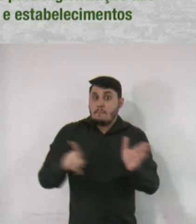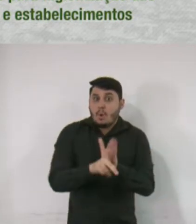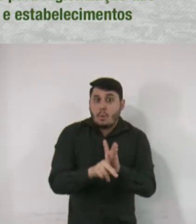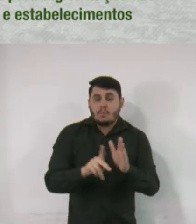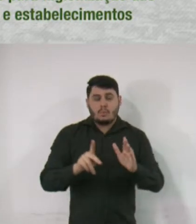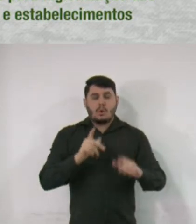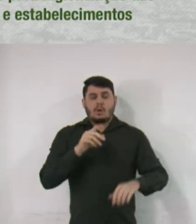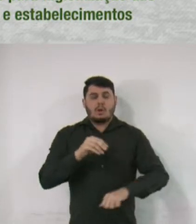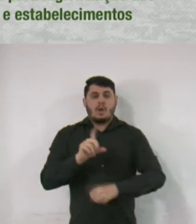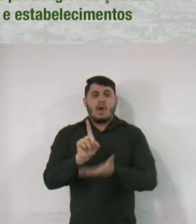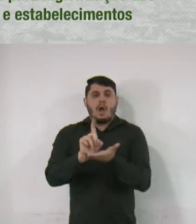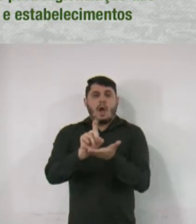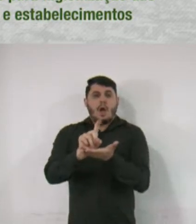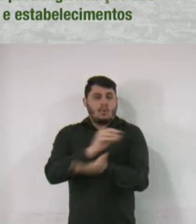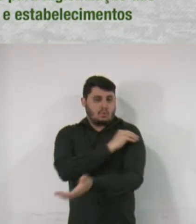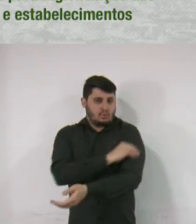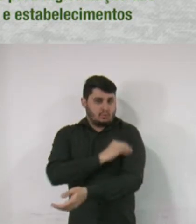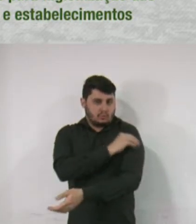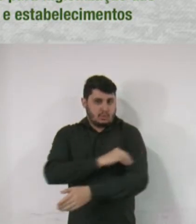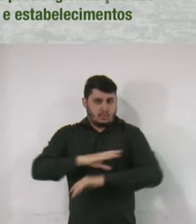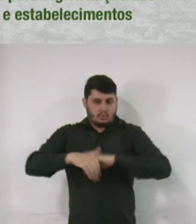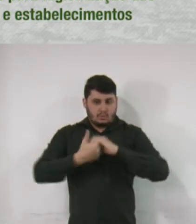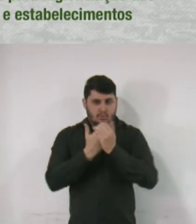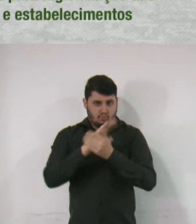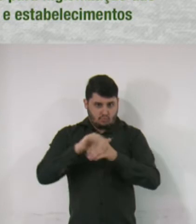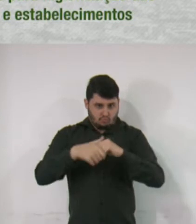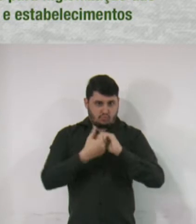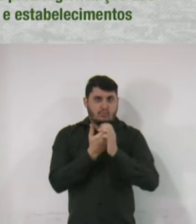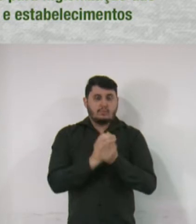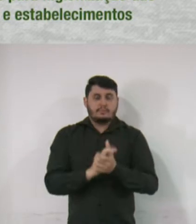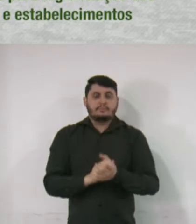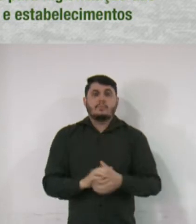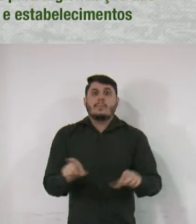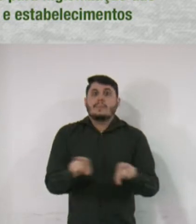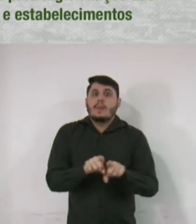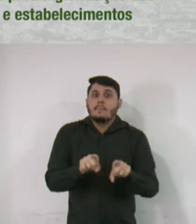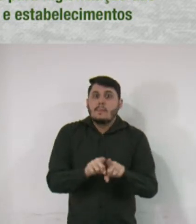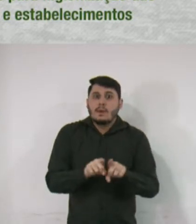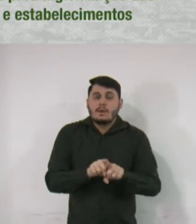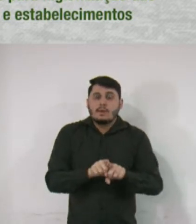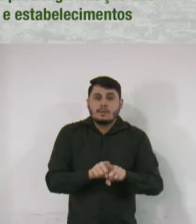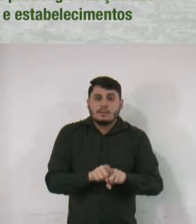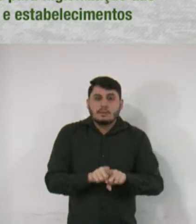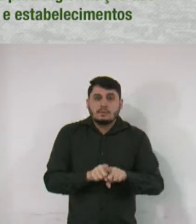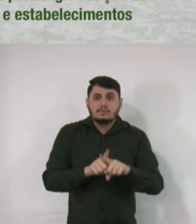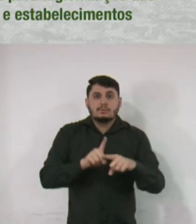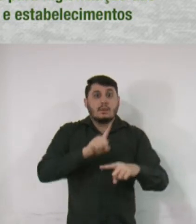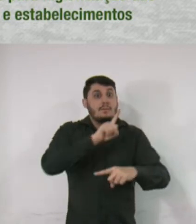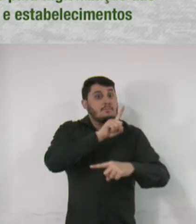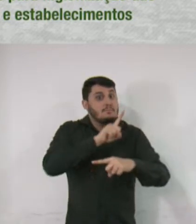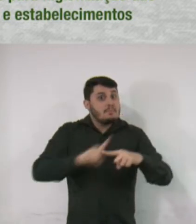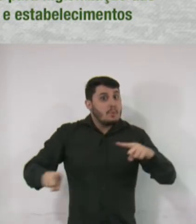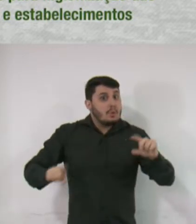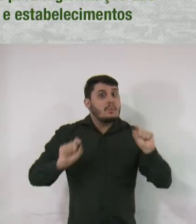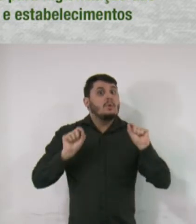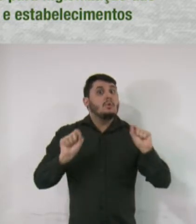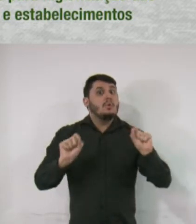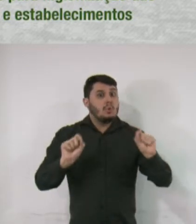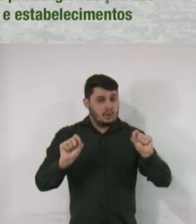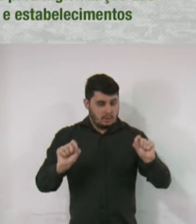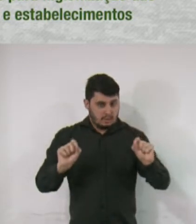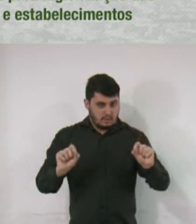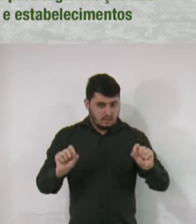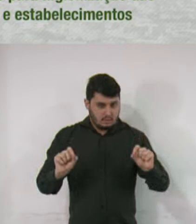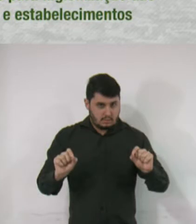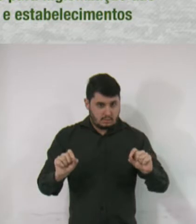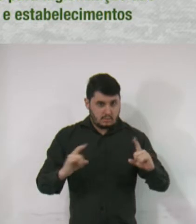atores das associações. E não será permitido nenhum obstáculo fora dos limites do banco. Isso